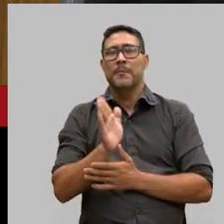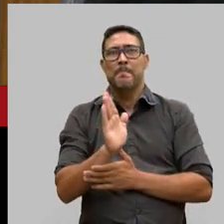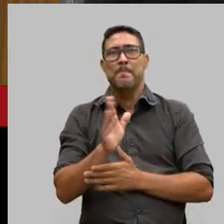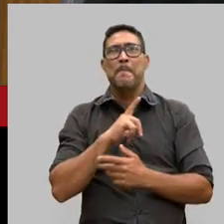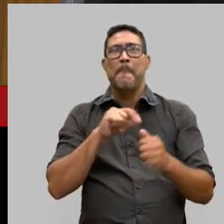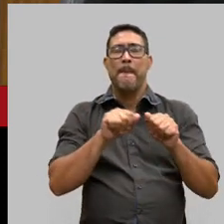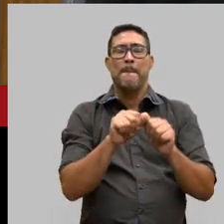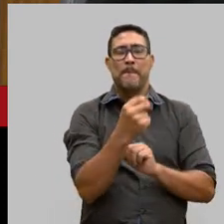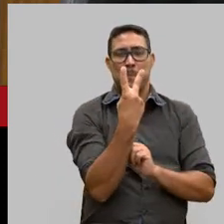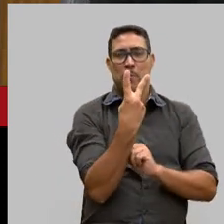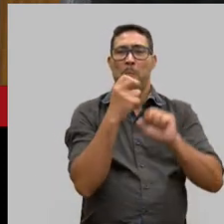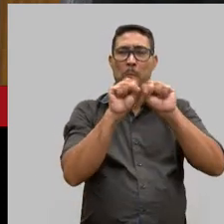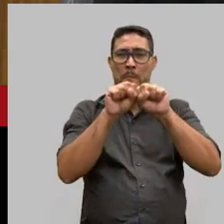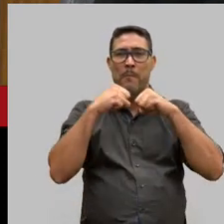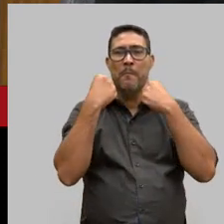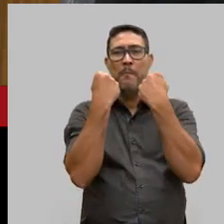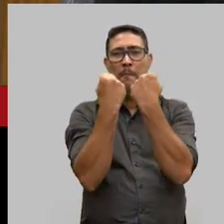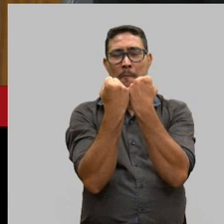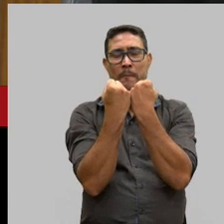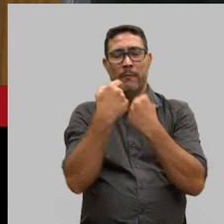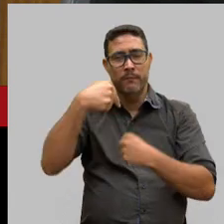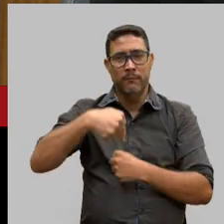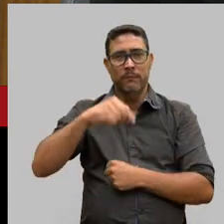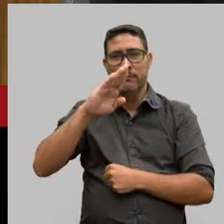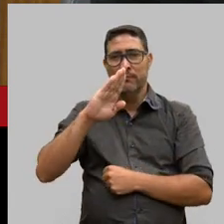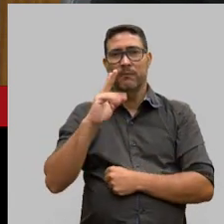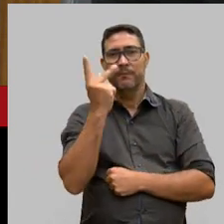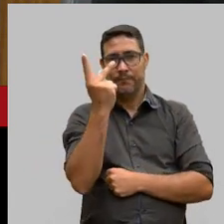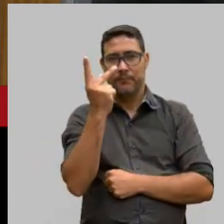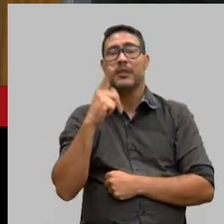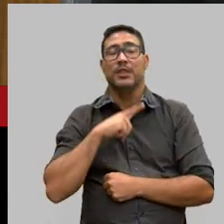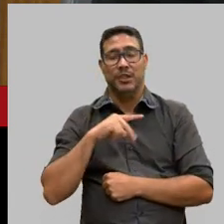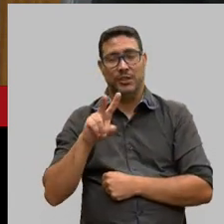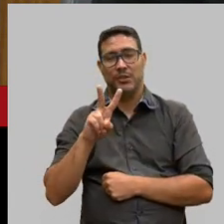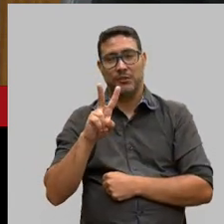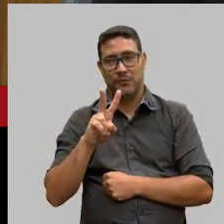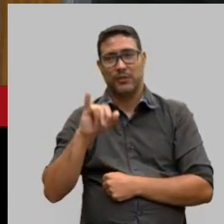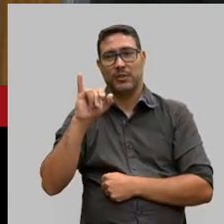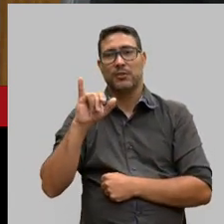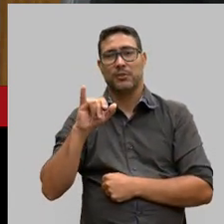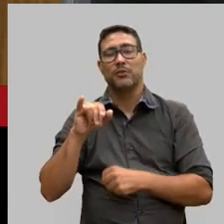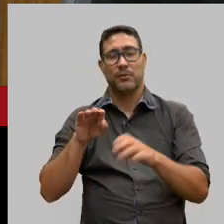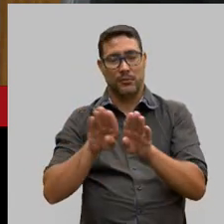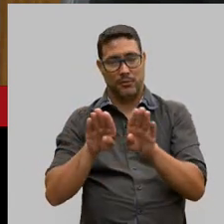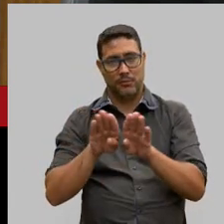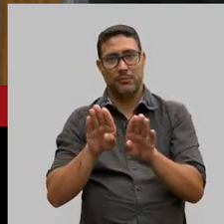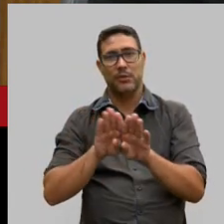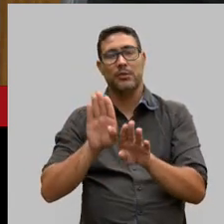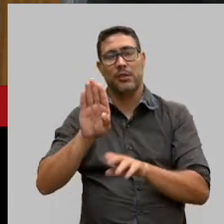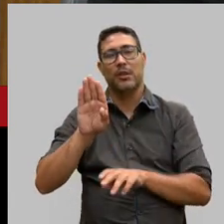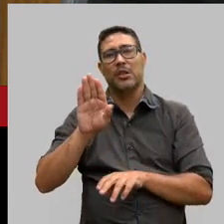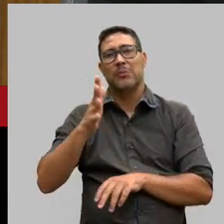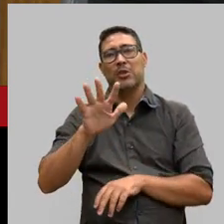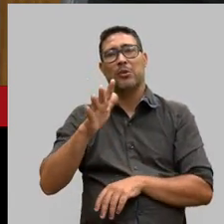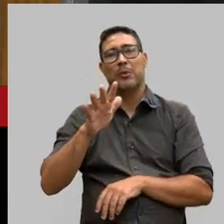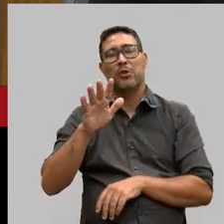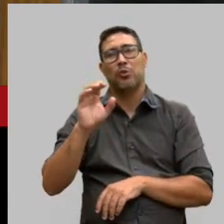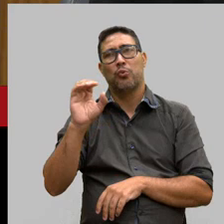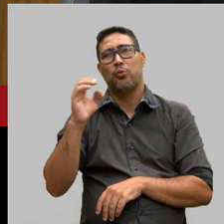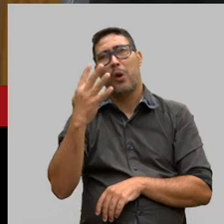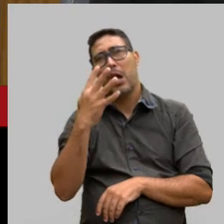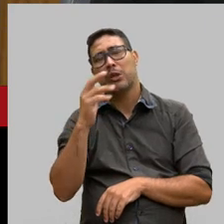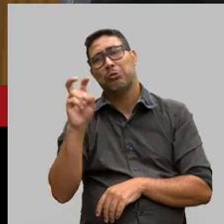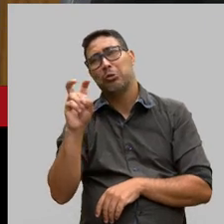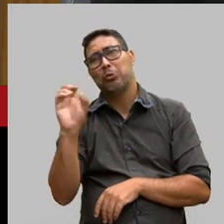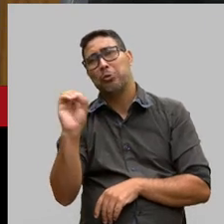simpósios aqui em Belo Horizonte já temos programação pro segundo semestre também provavelmente nas datas de 4 e 5 de outubro de realizar um